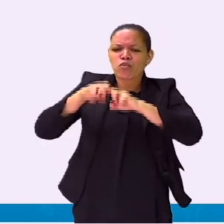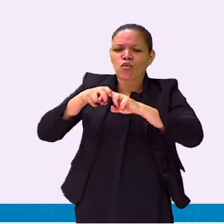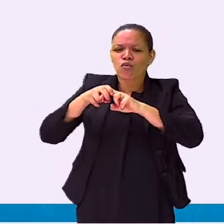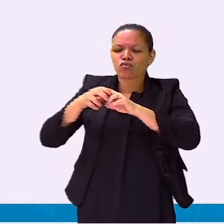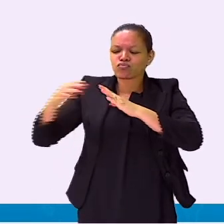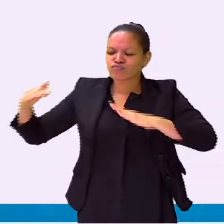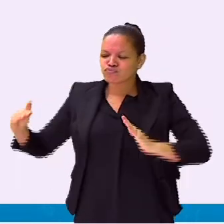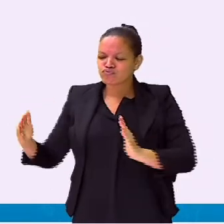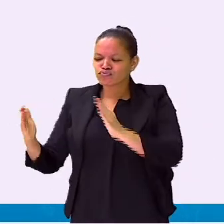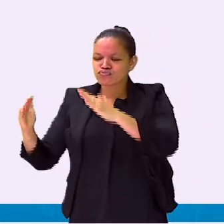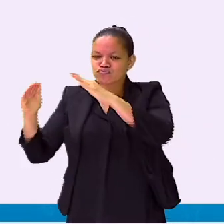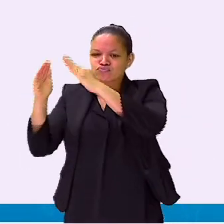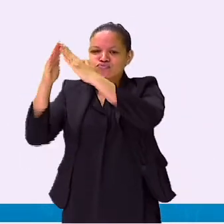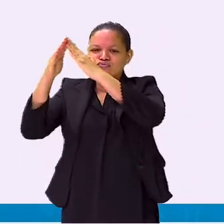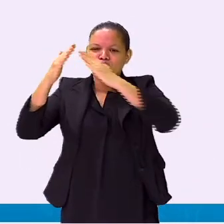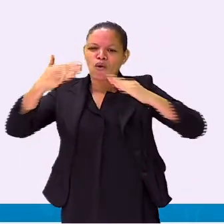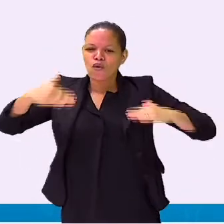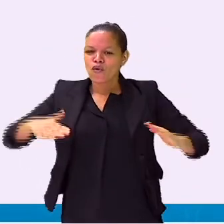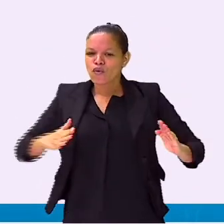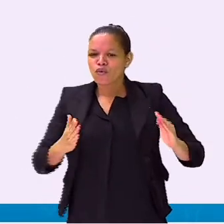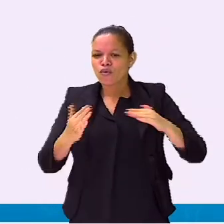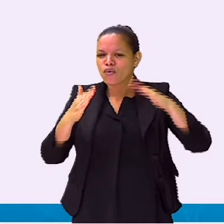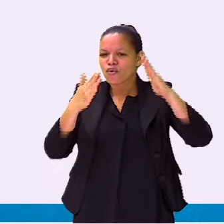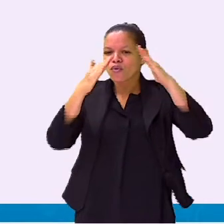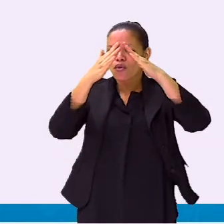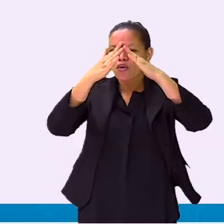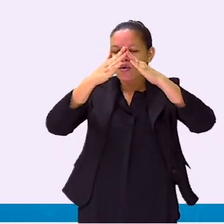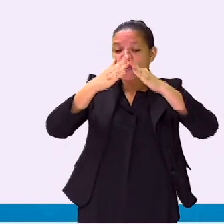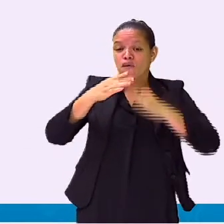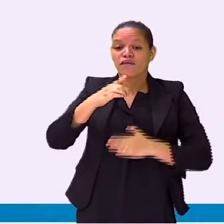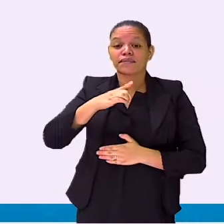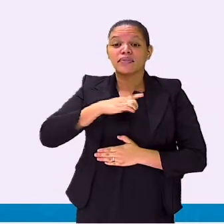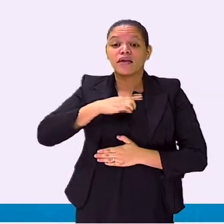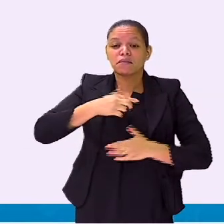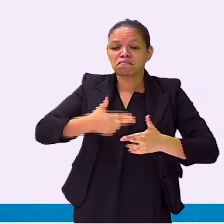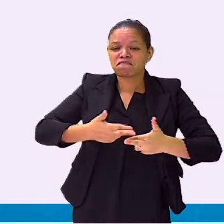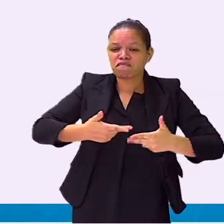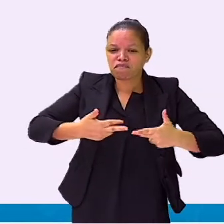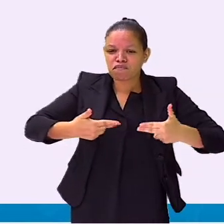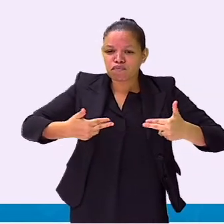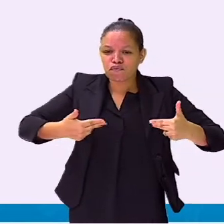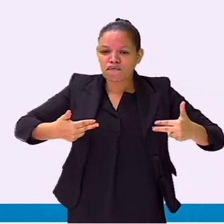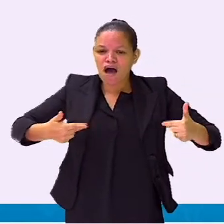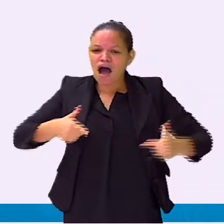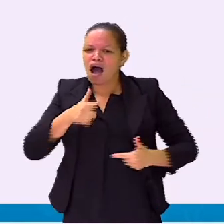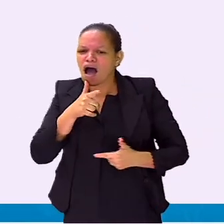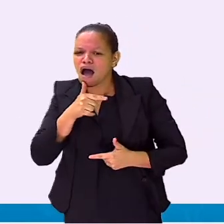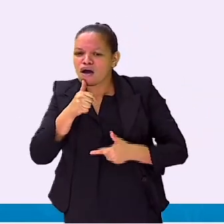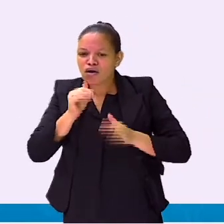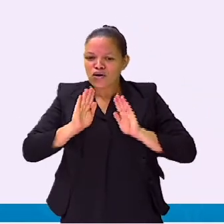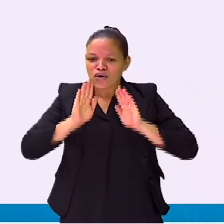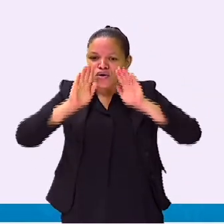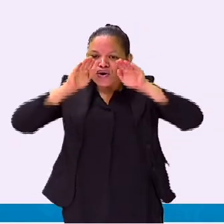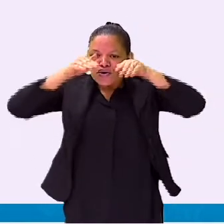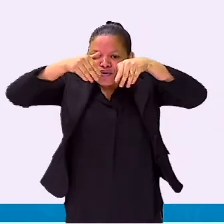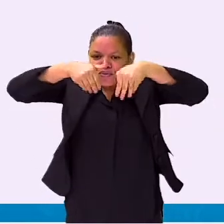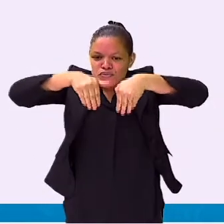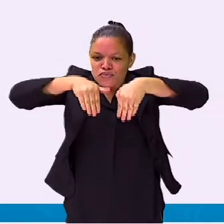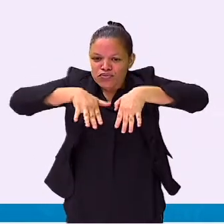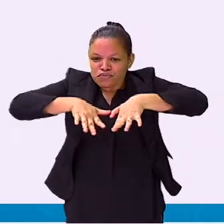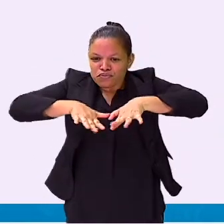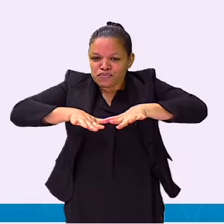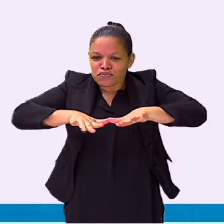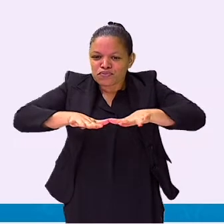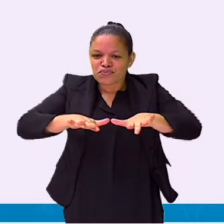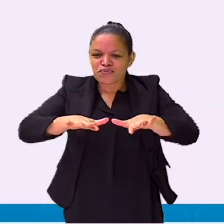várias cachoeiras e parques, sendo o turismo um setor importante para sua economia. Entre as cidades